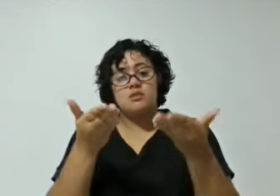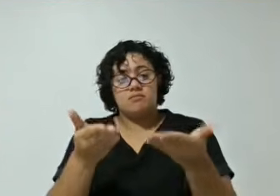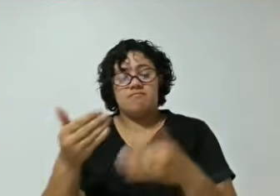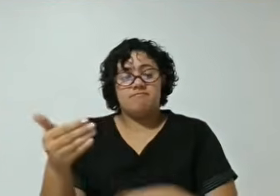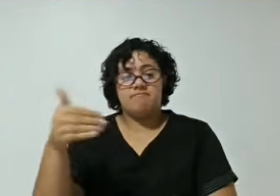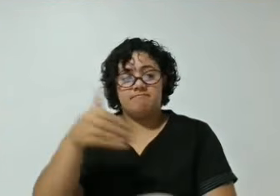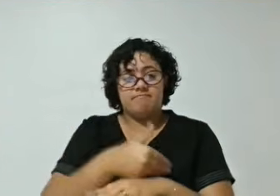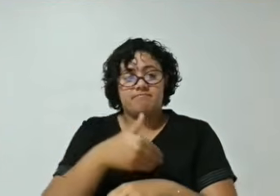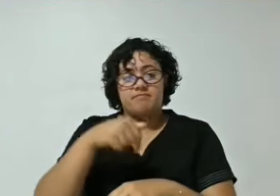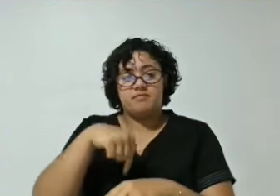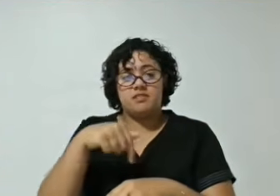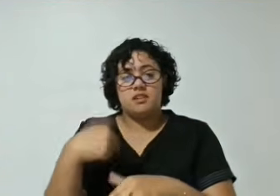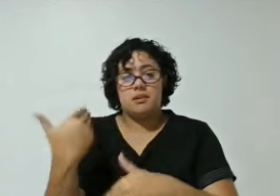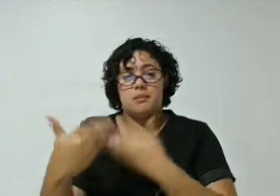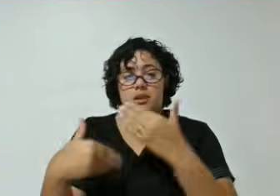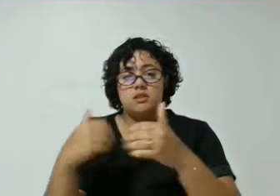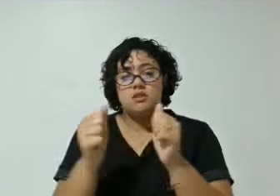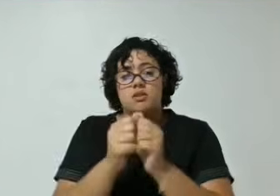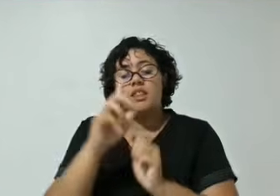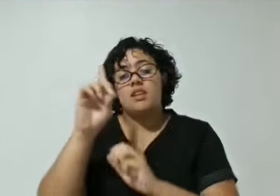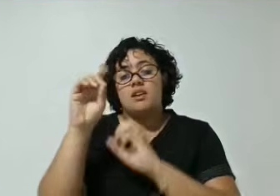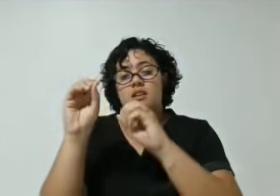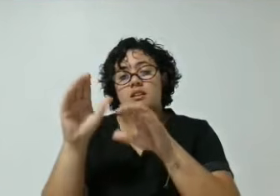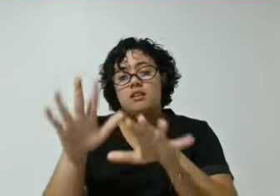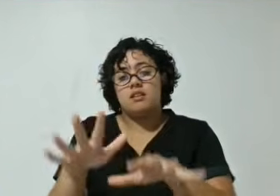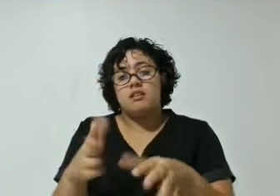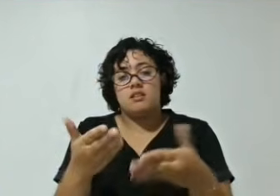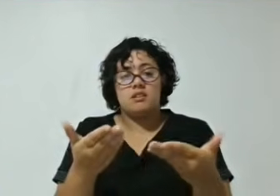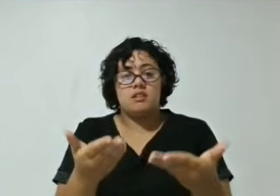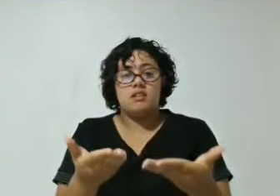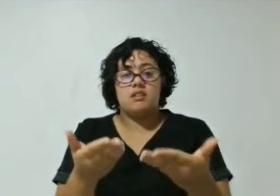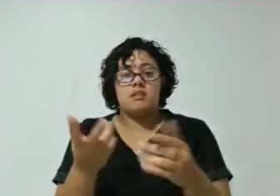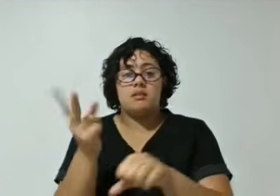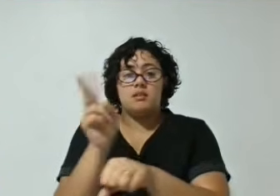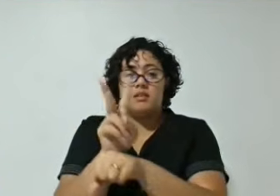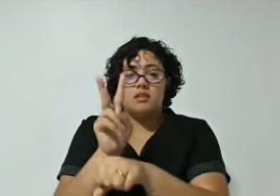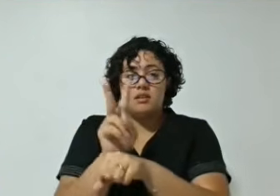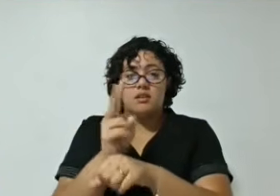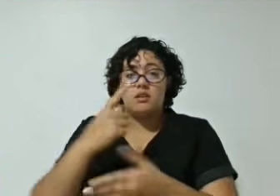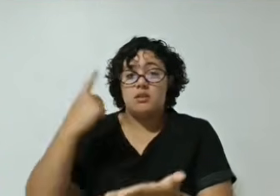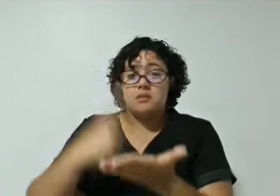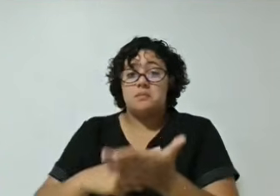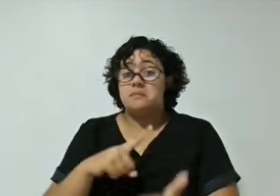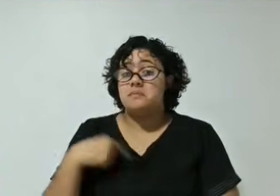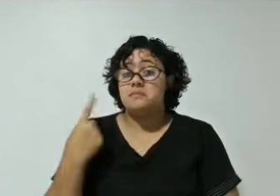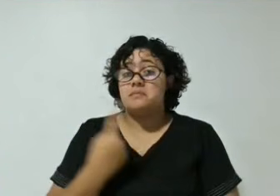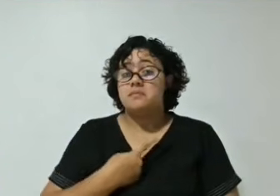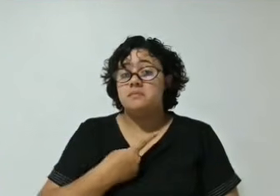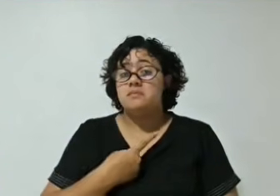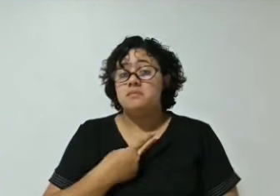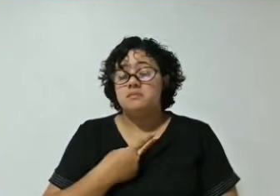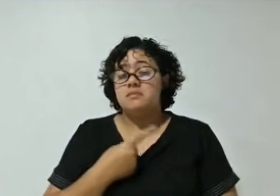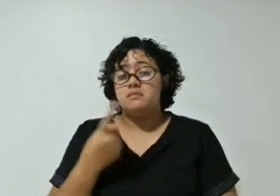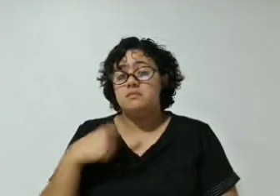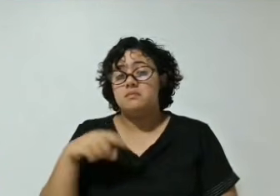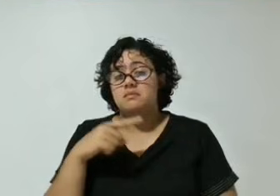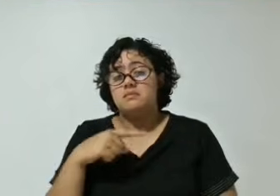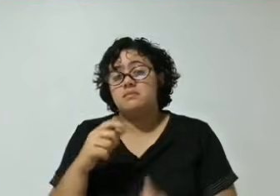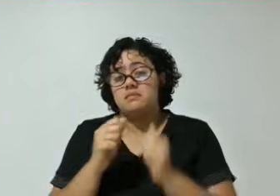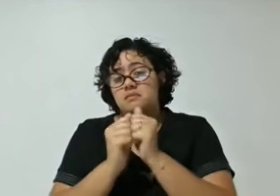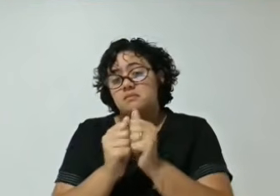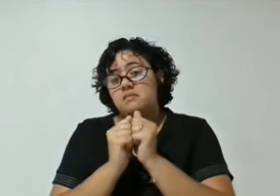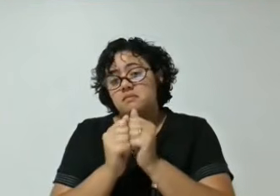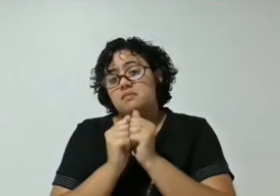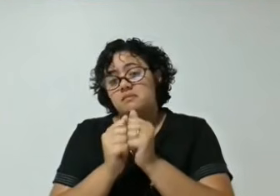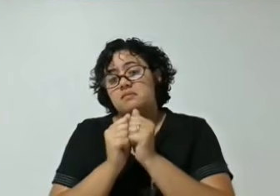gente nesse processo. Deus abençoe sempre, te proteja, conte com a gente, estamos satisfeitos demais de saber que você está no Centro Cultural São Bernardo, e